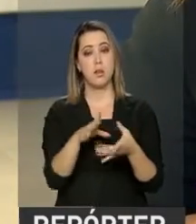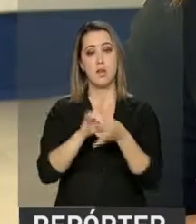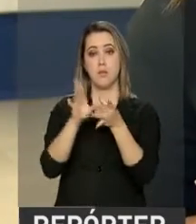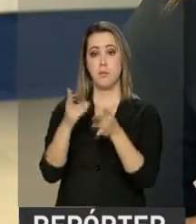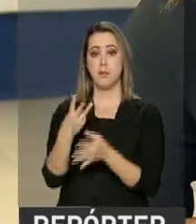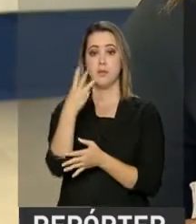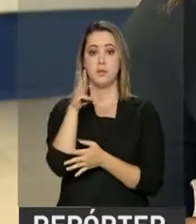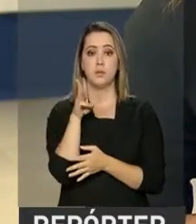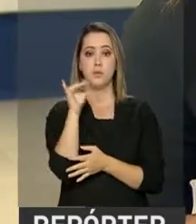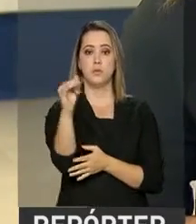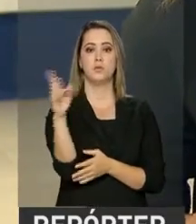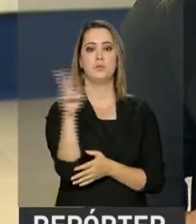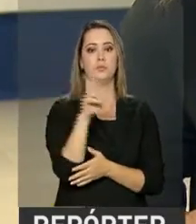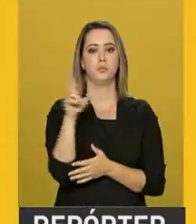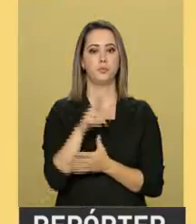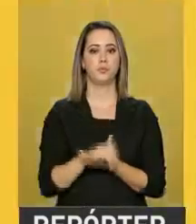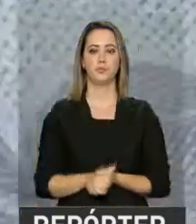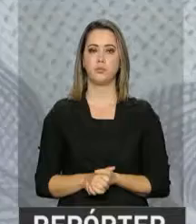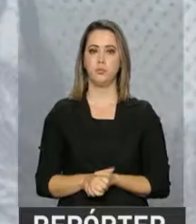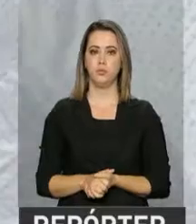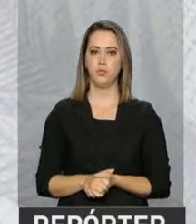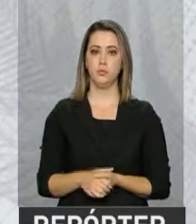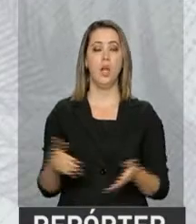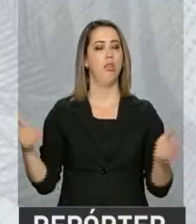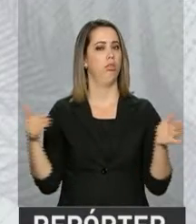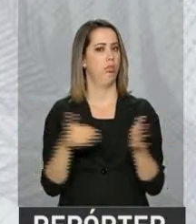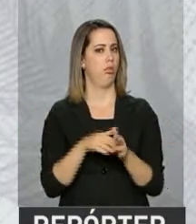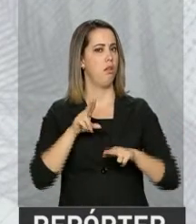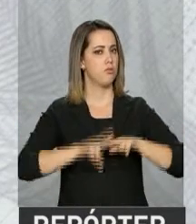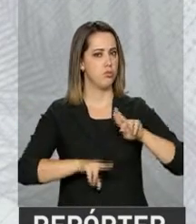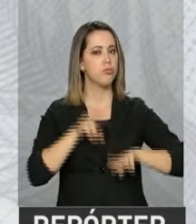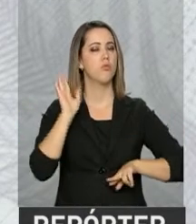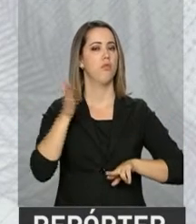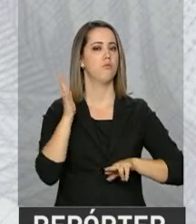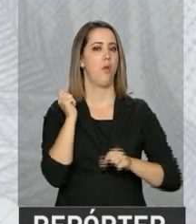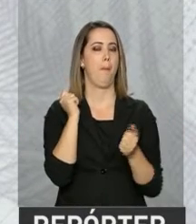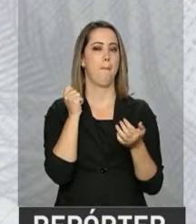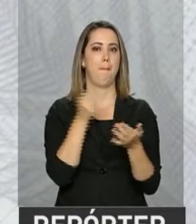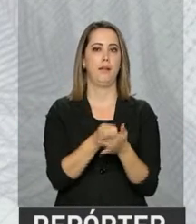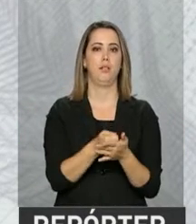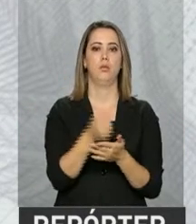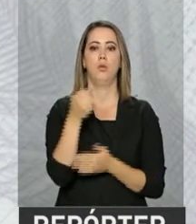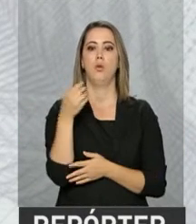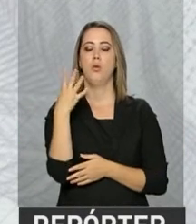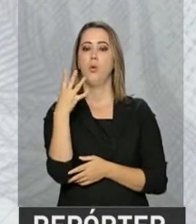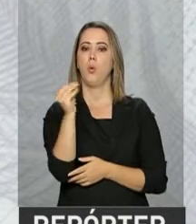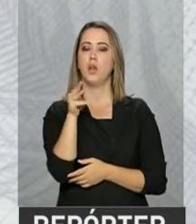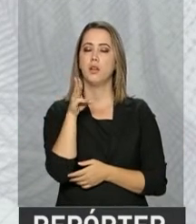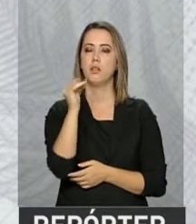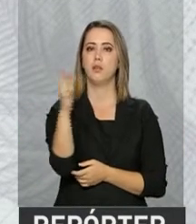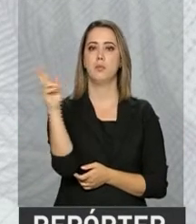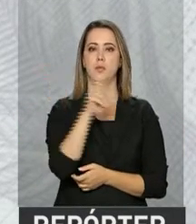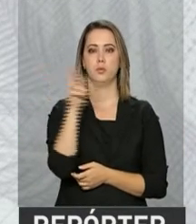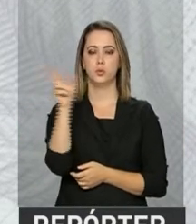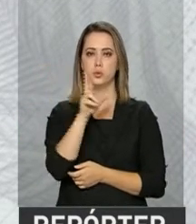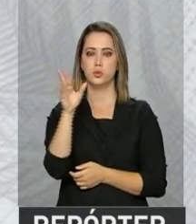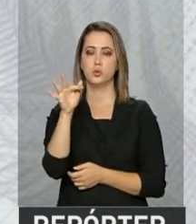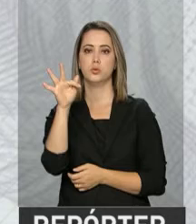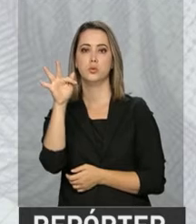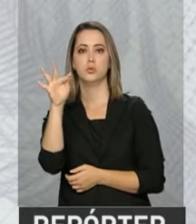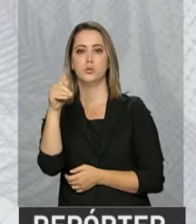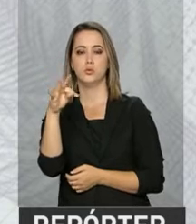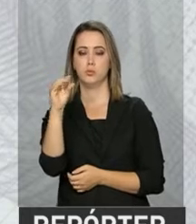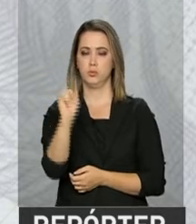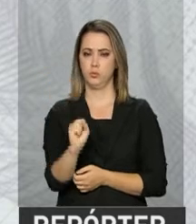liberados 3,5 bilhões de reais. Até junho, já foram pagos quase 40 bilhões de reais relativos às contas inativas do